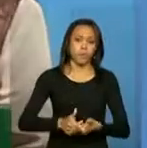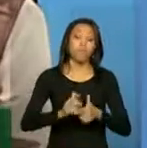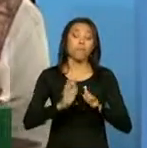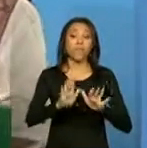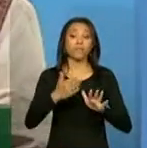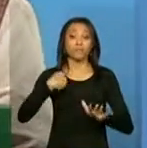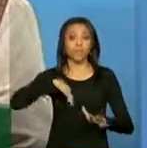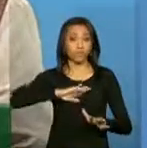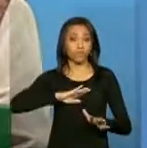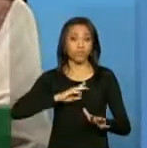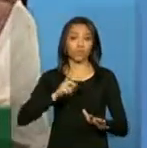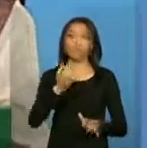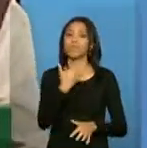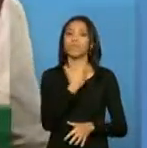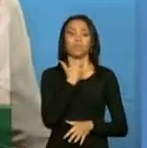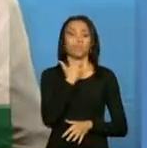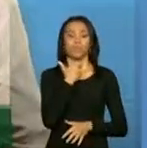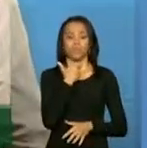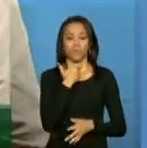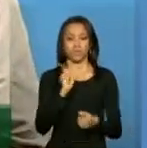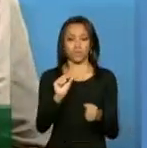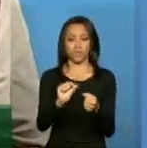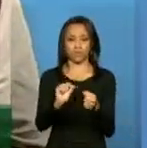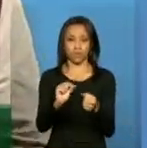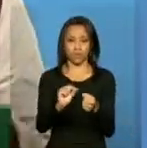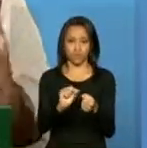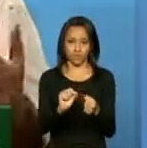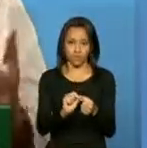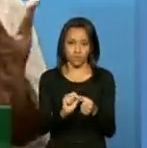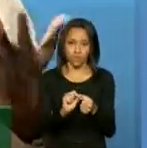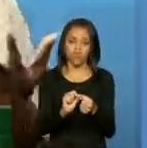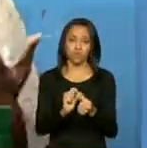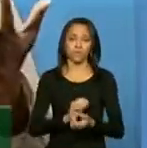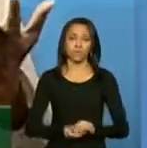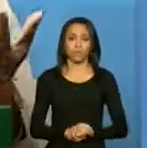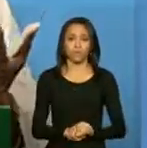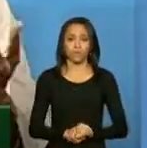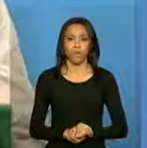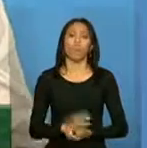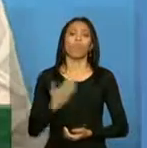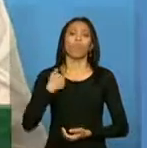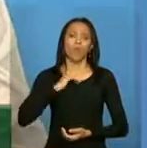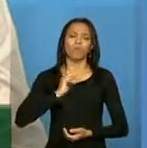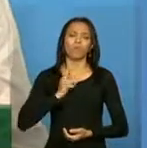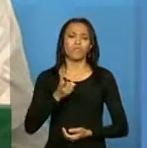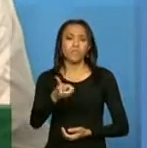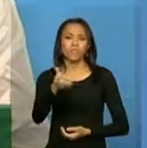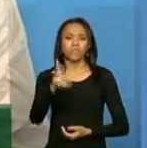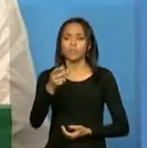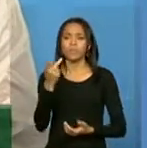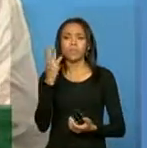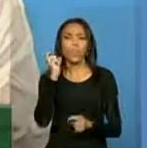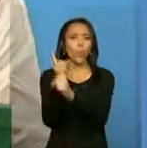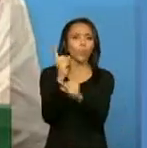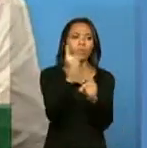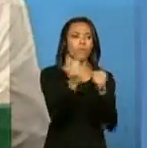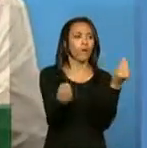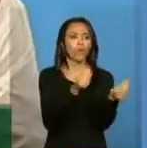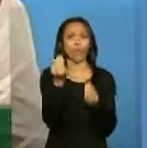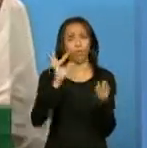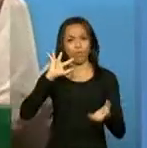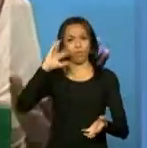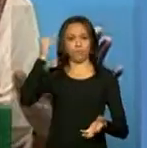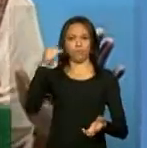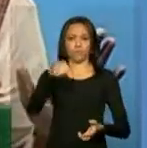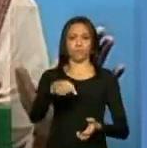não podemos fazer o business as usual. Não podemos. Nós temos que encontrar novas maneiras